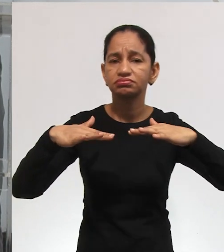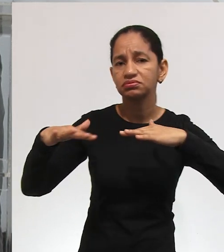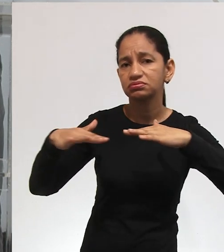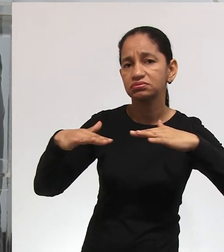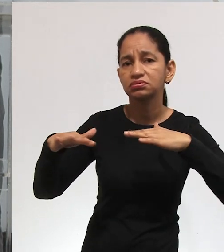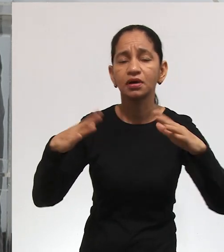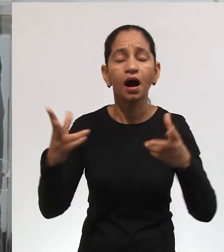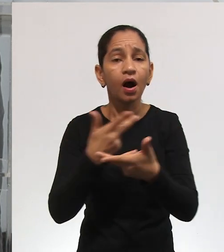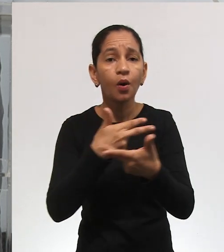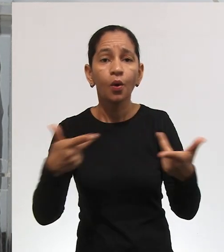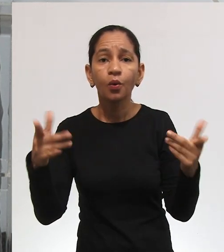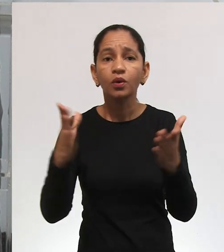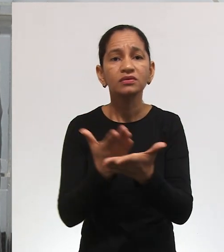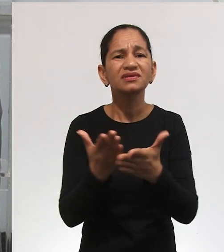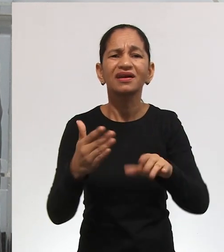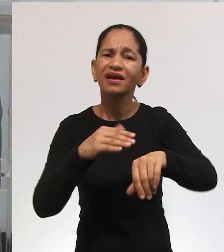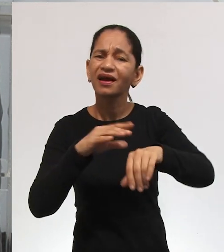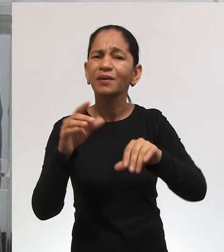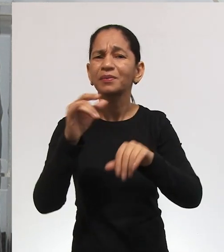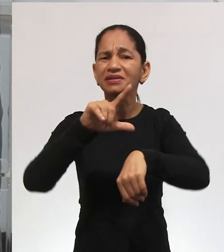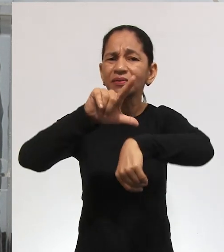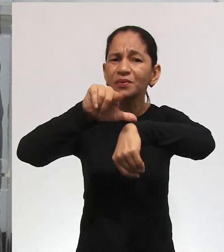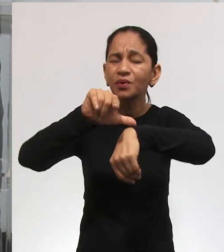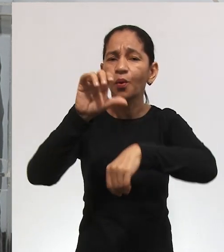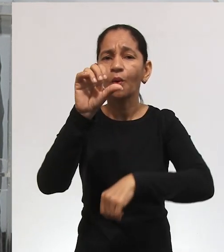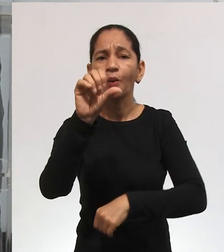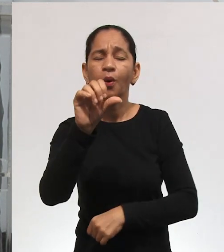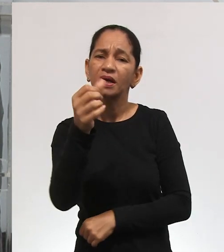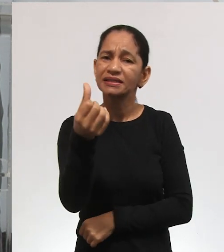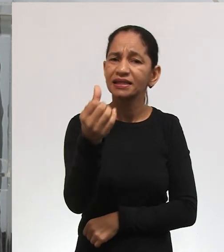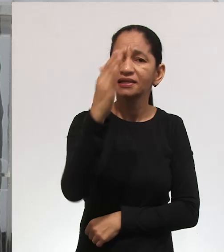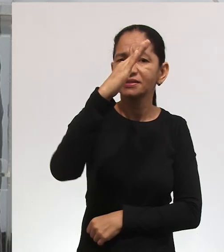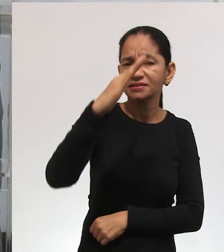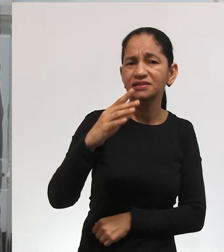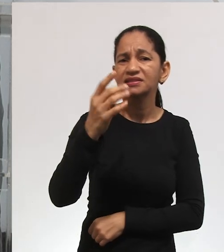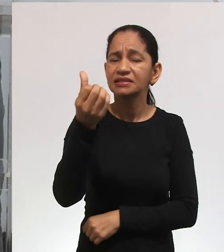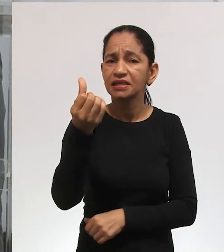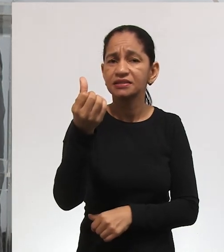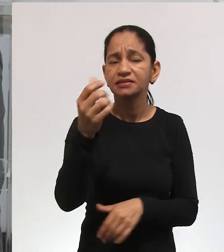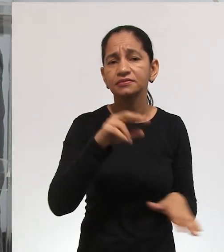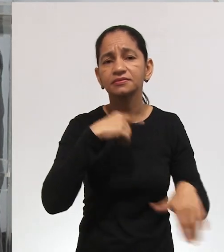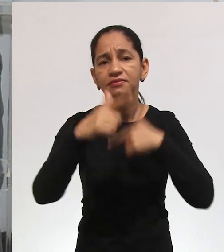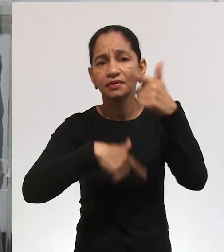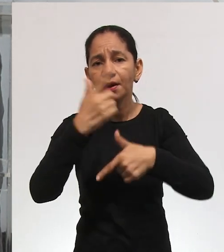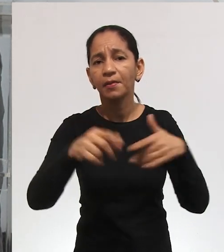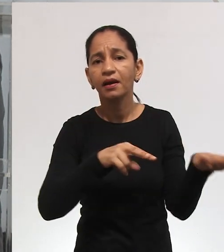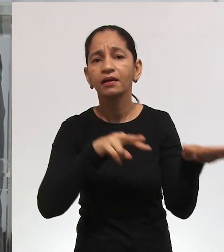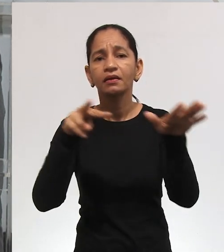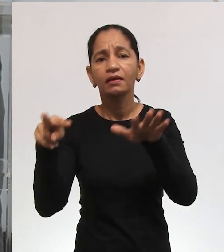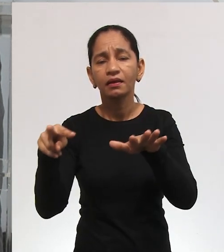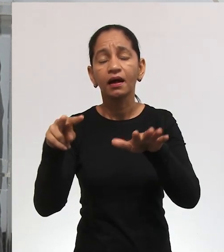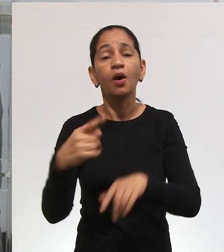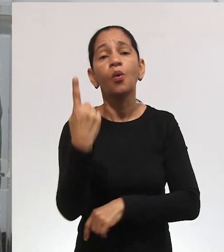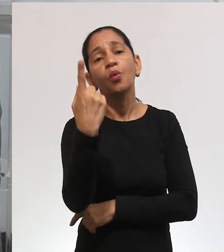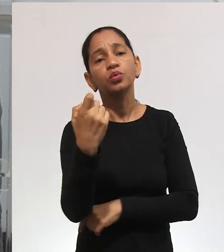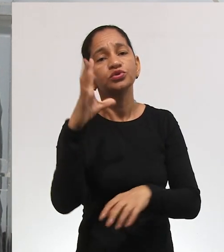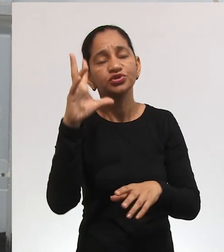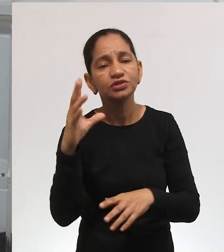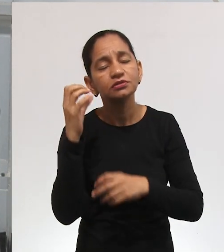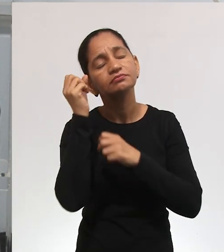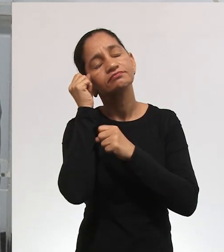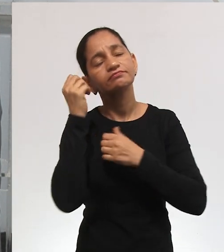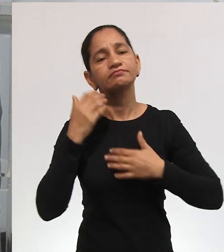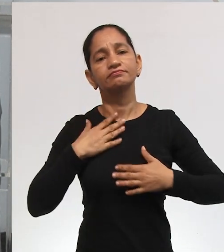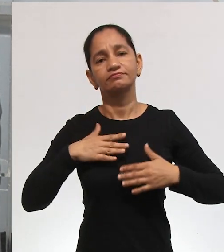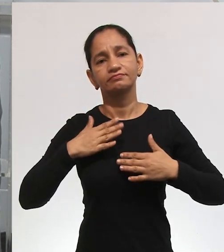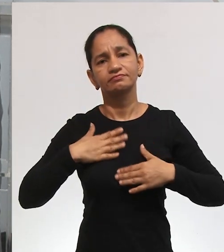exemplo, que querem abolir essa escala chamada 6 por 1, né? 6 dias trabalhando e 1 dia descansando.